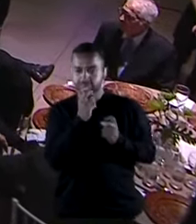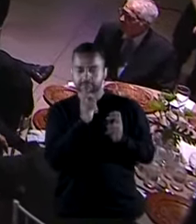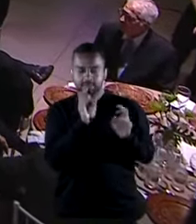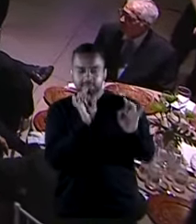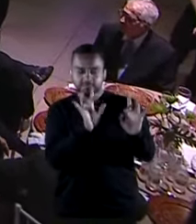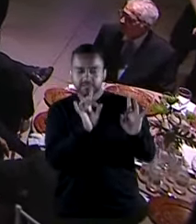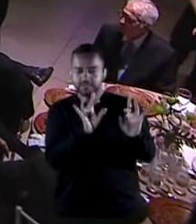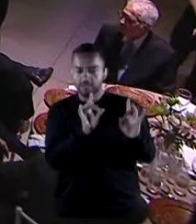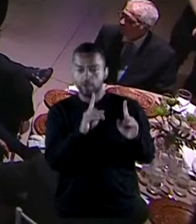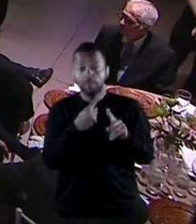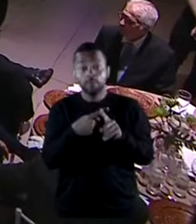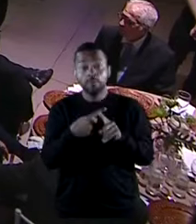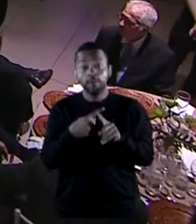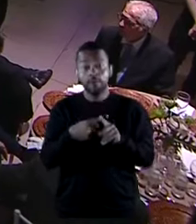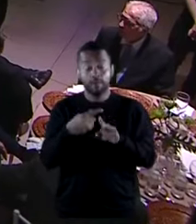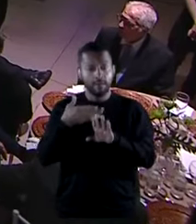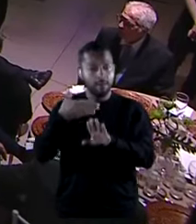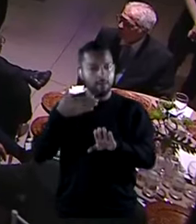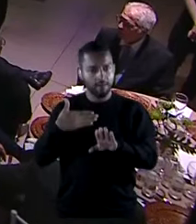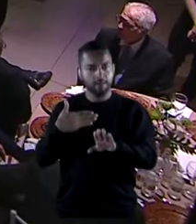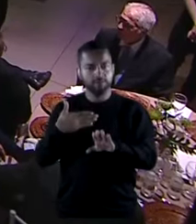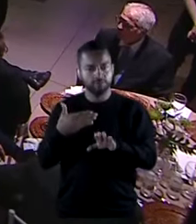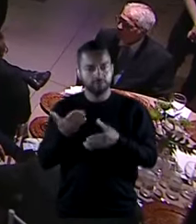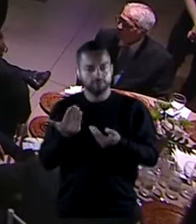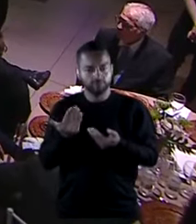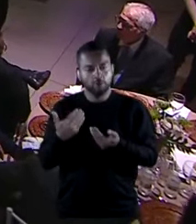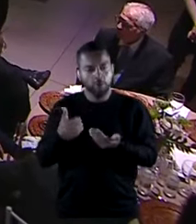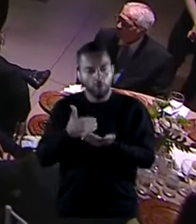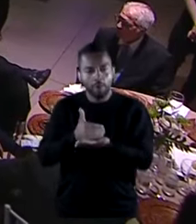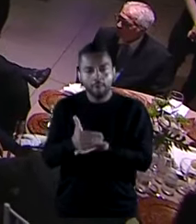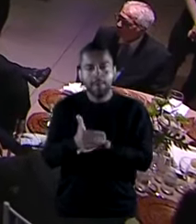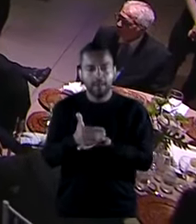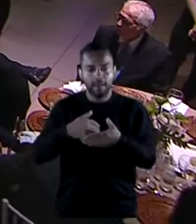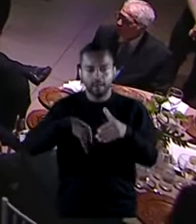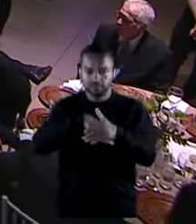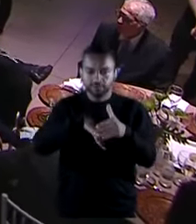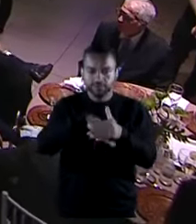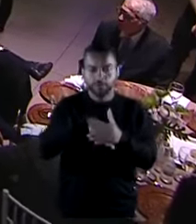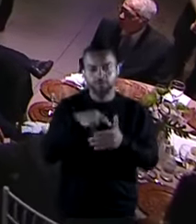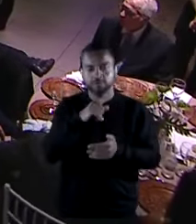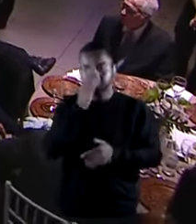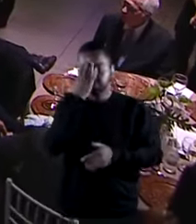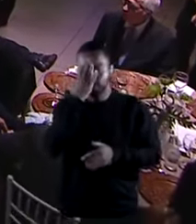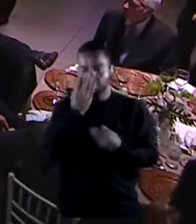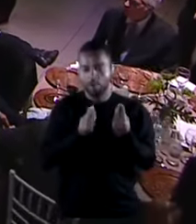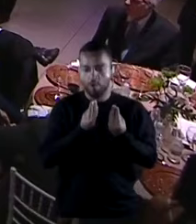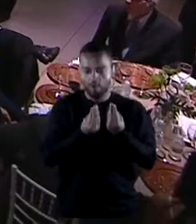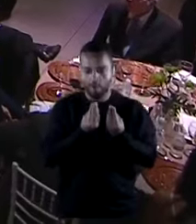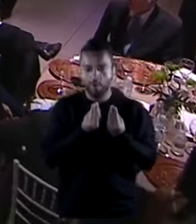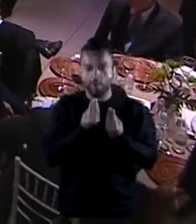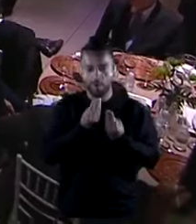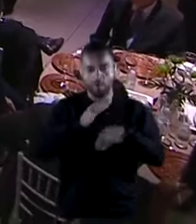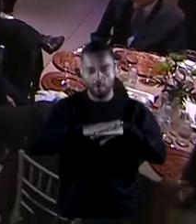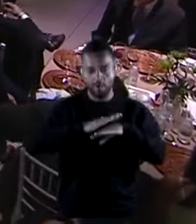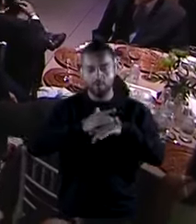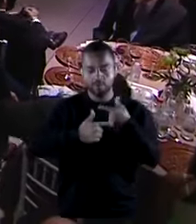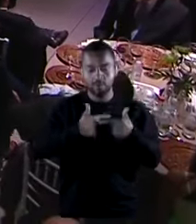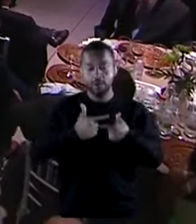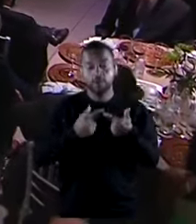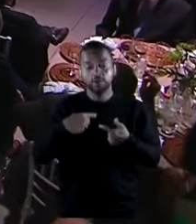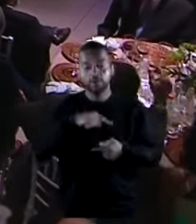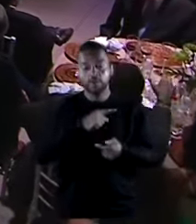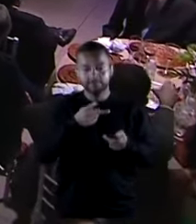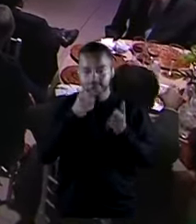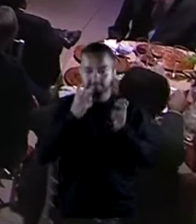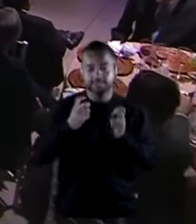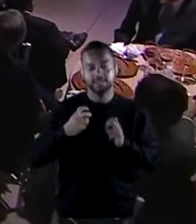base, ele já mostra a diferença que ele faz, onde que ele está. E você vê o crescimento deles no